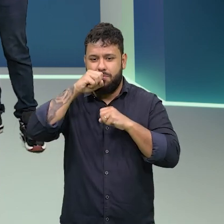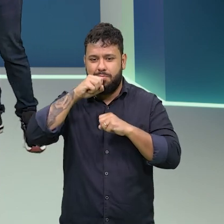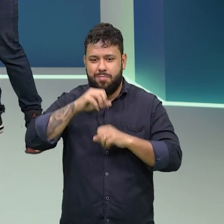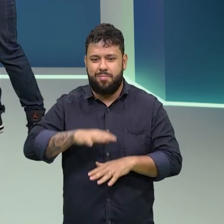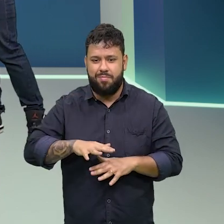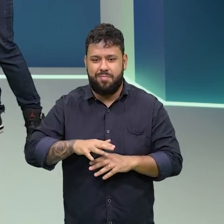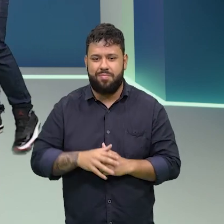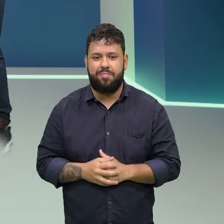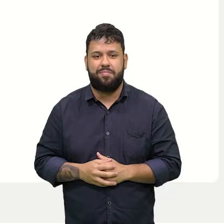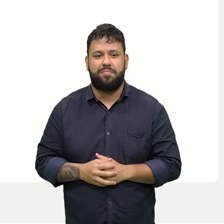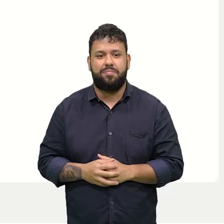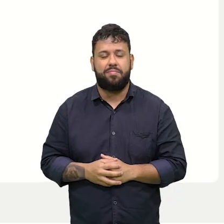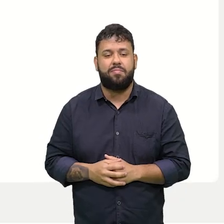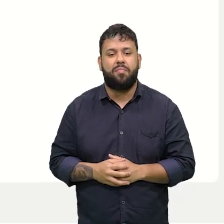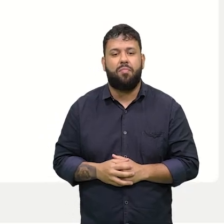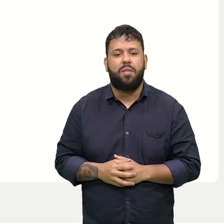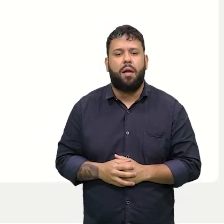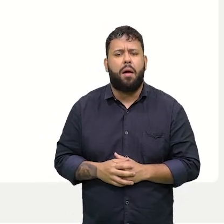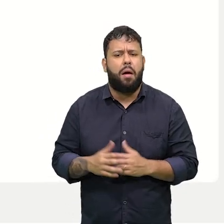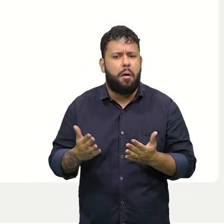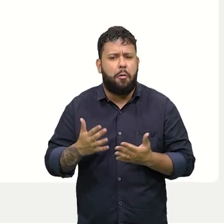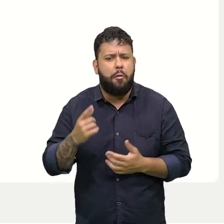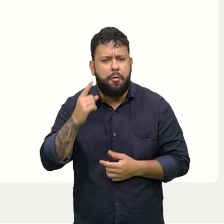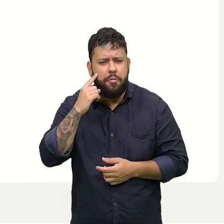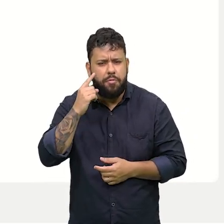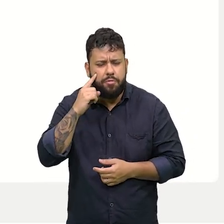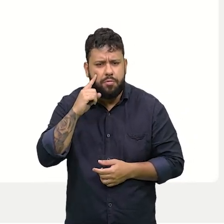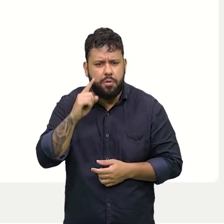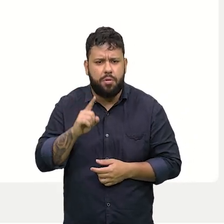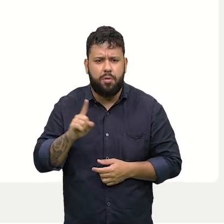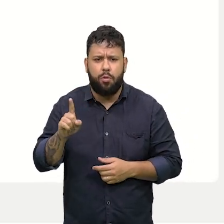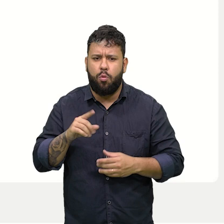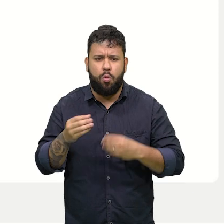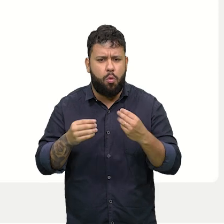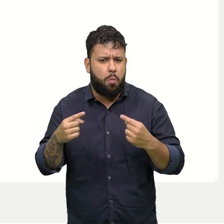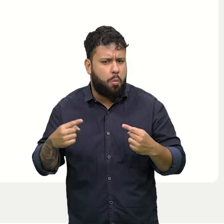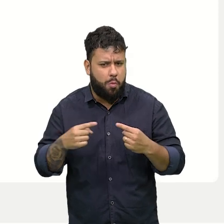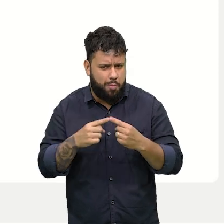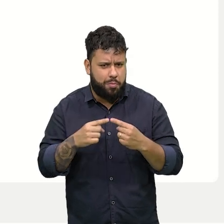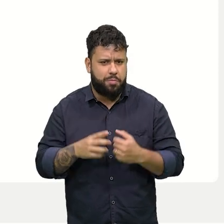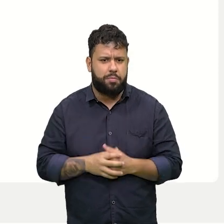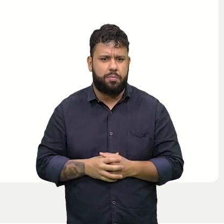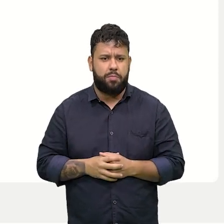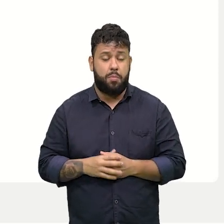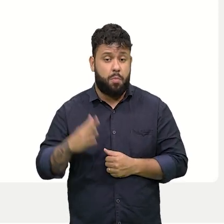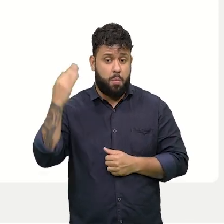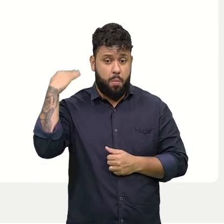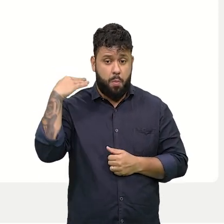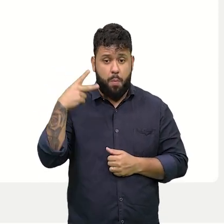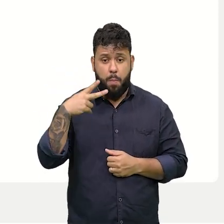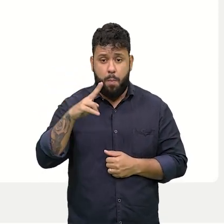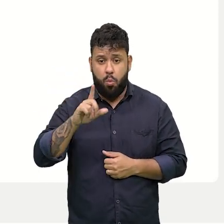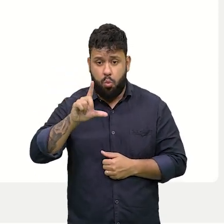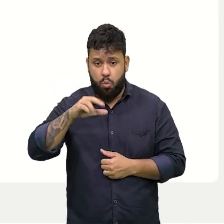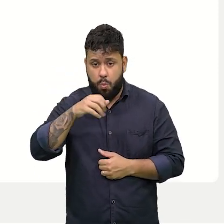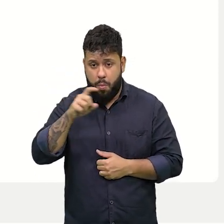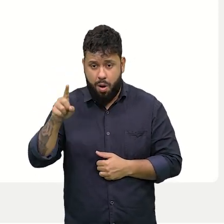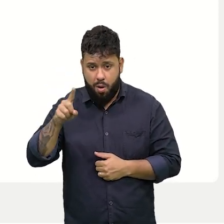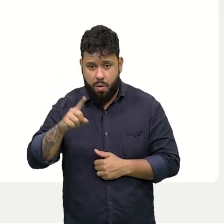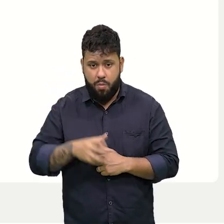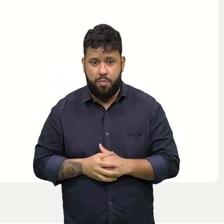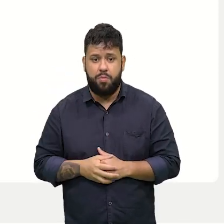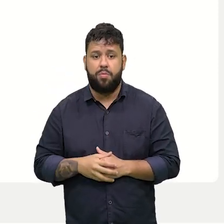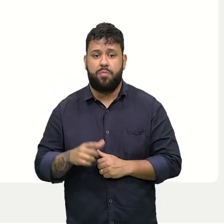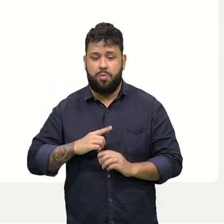beleza? Vamos então acompanhar aqui esse nosso mantra. Olha só, pulmão, aí a gente